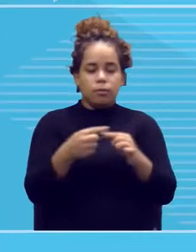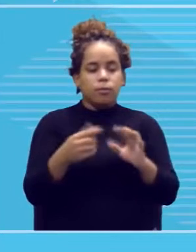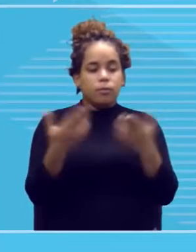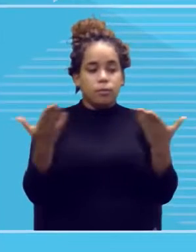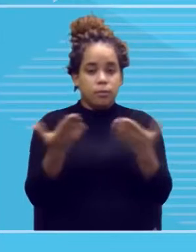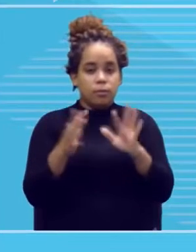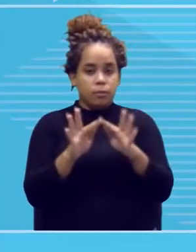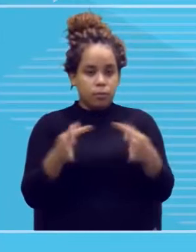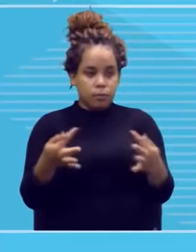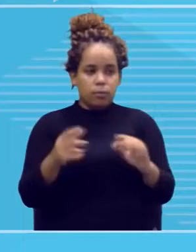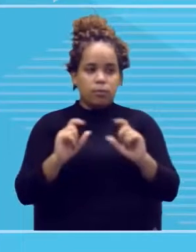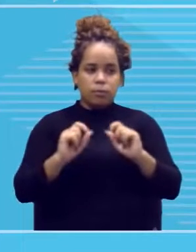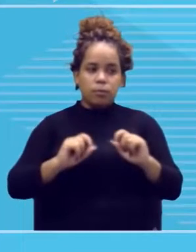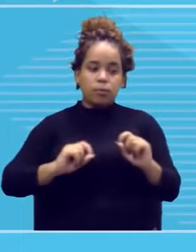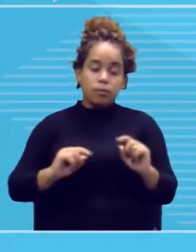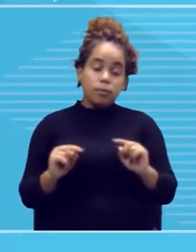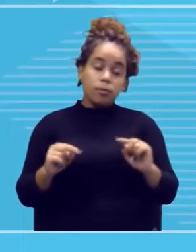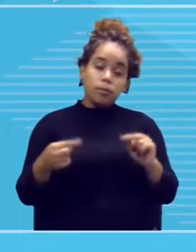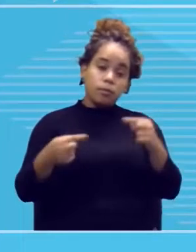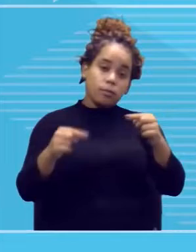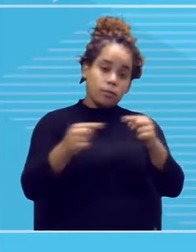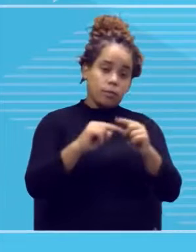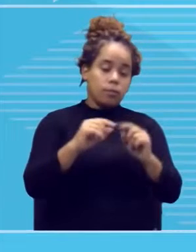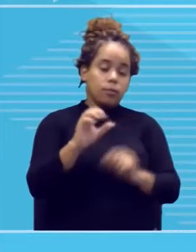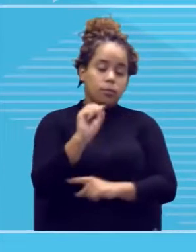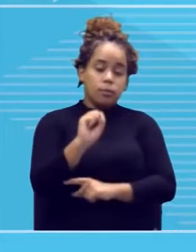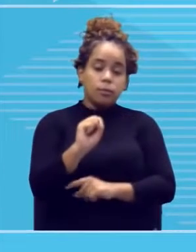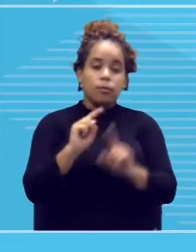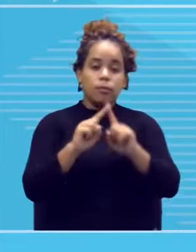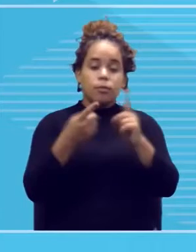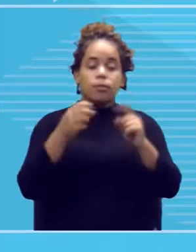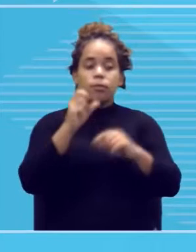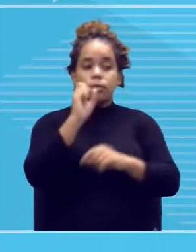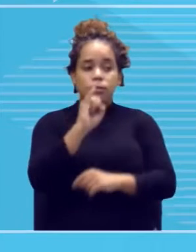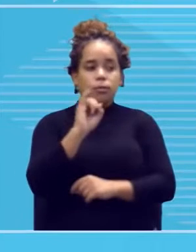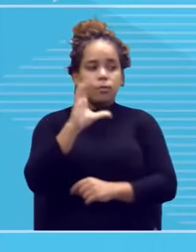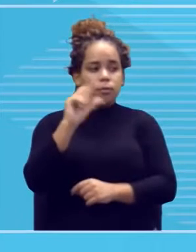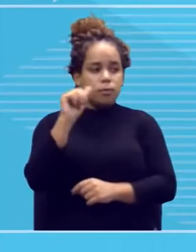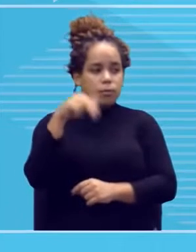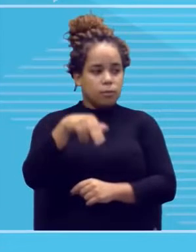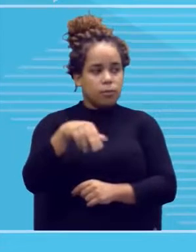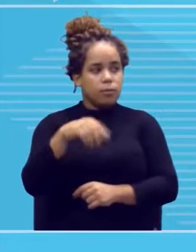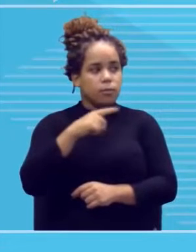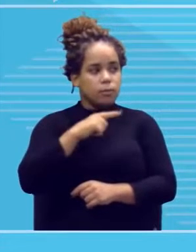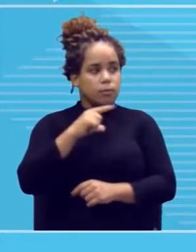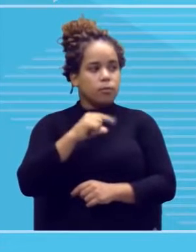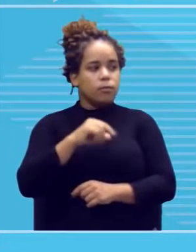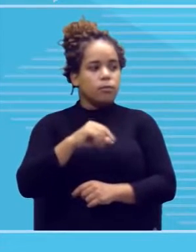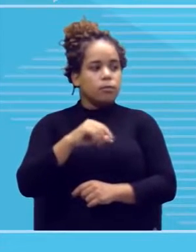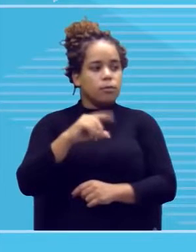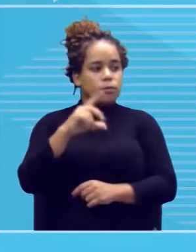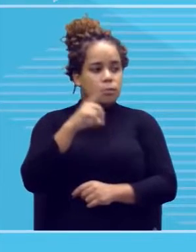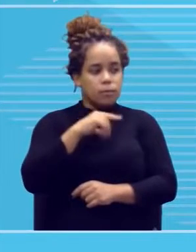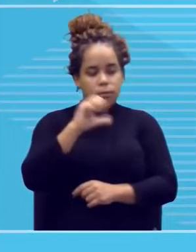eu adicionar esse esse professor e quando eu inclui o Ken não ficaria bonito